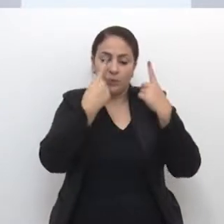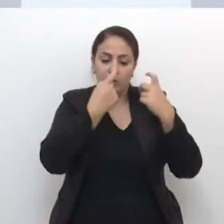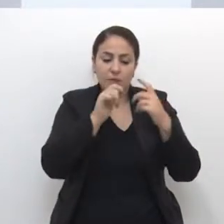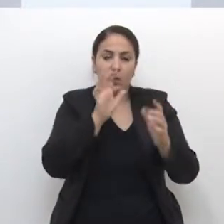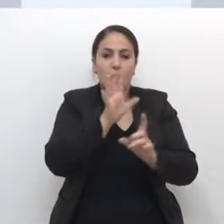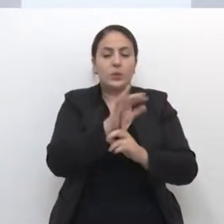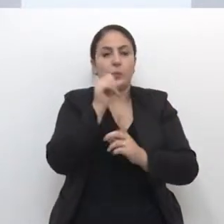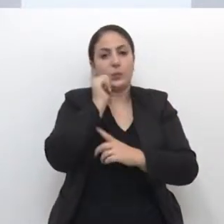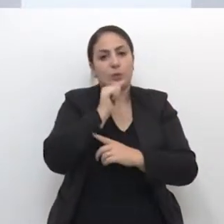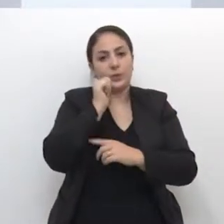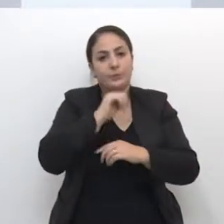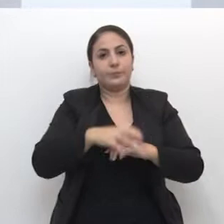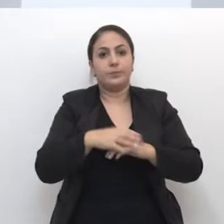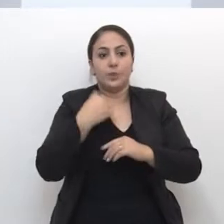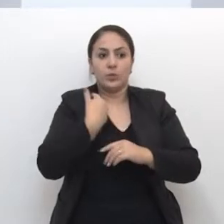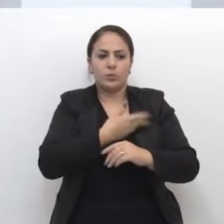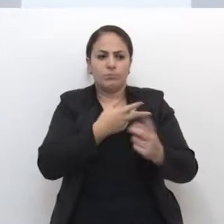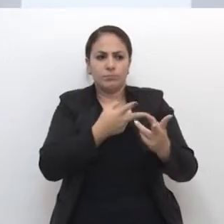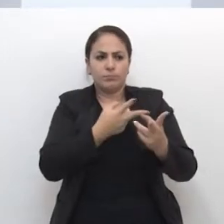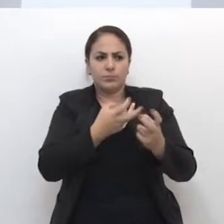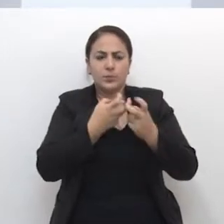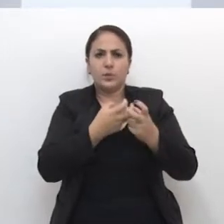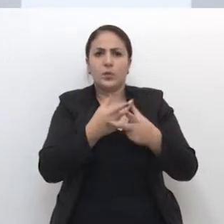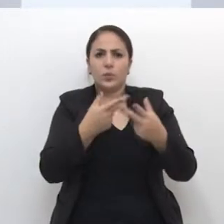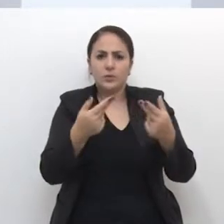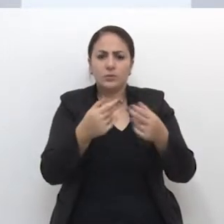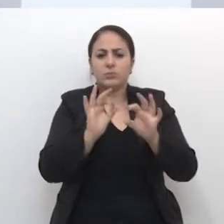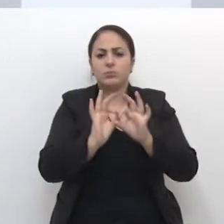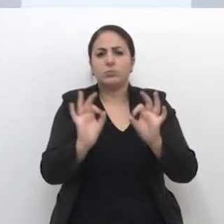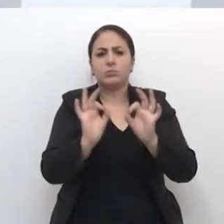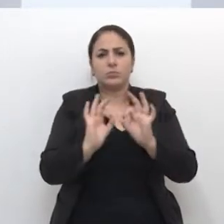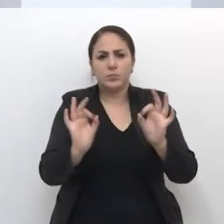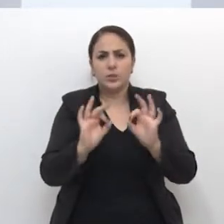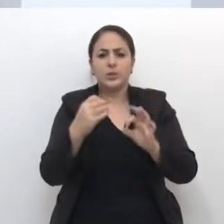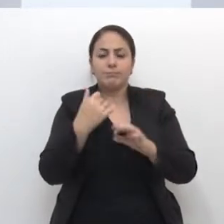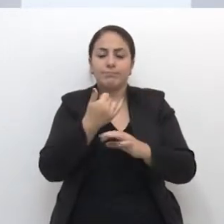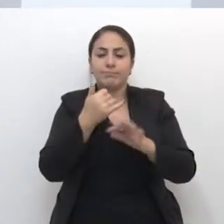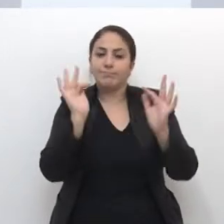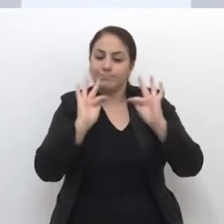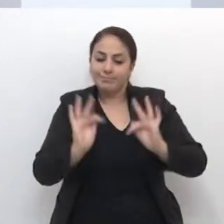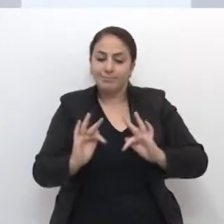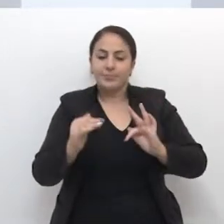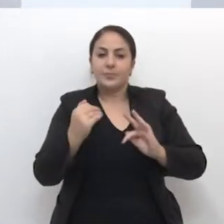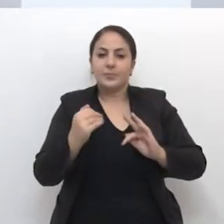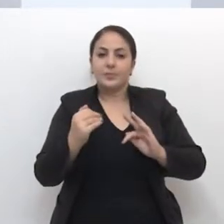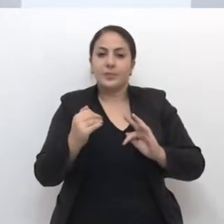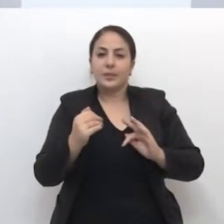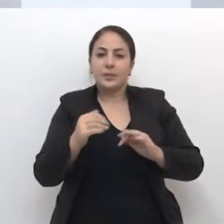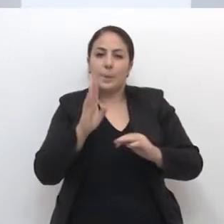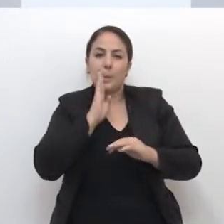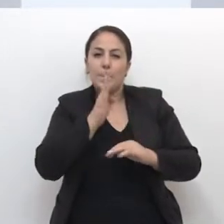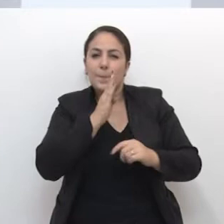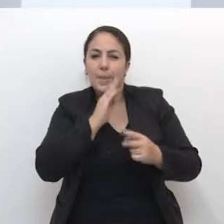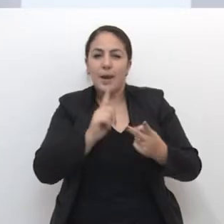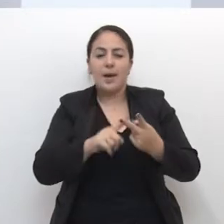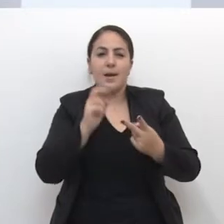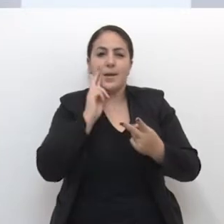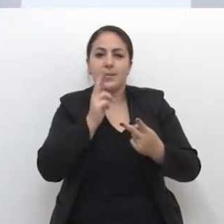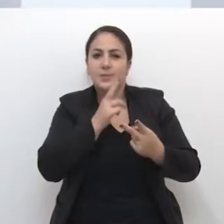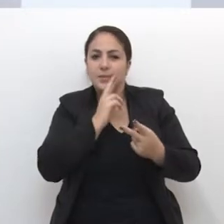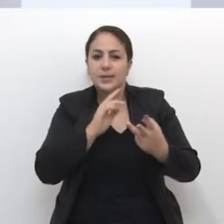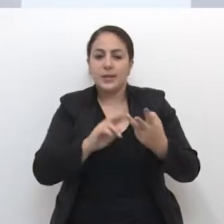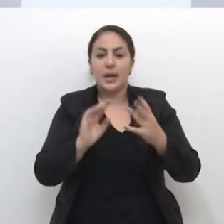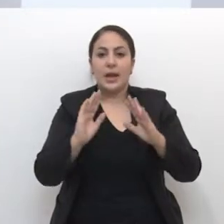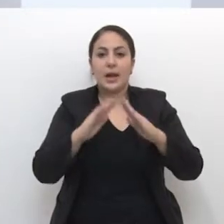violência contra a mulher. E nós nos deparamos com uma situação que é bastante comum, infelizmente, que é nos bares, restaurantes,